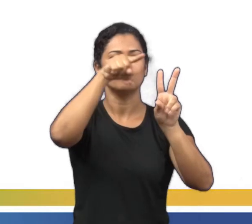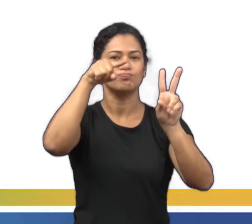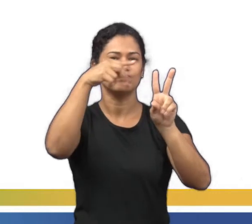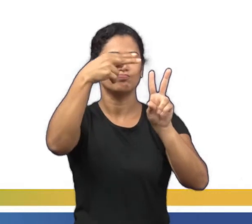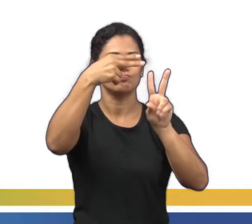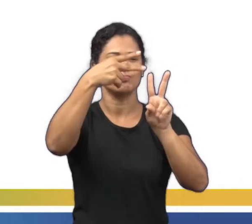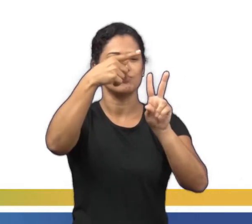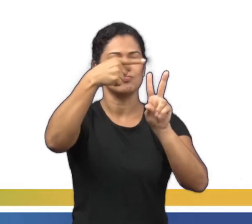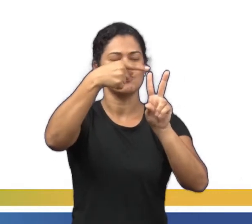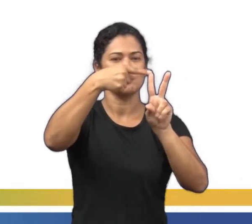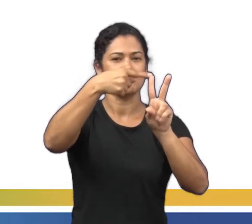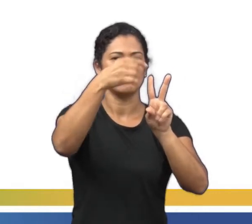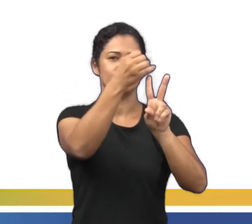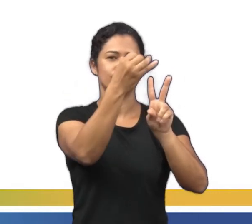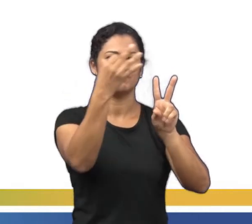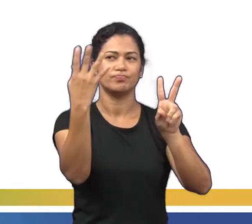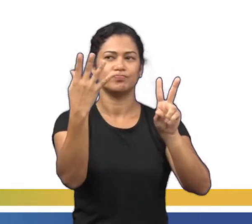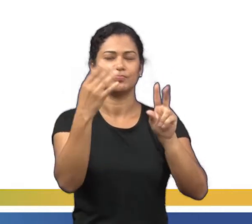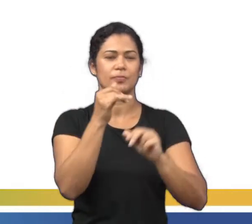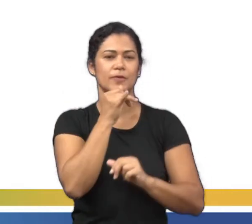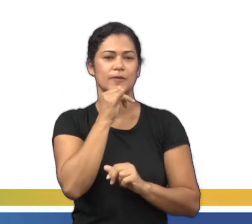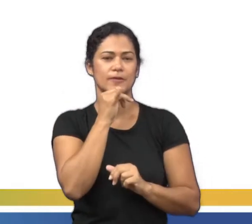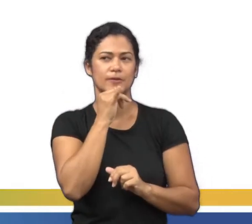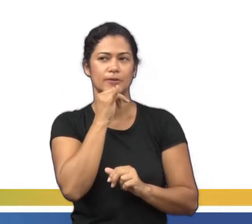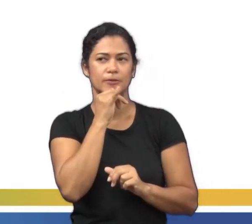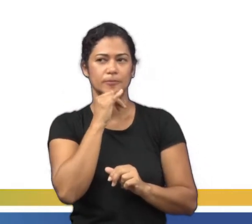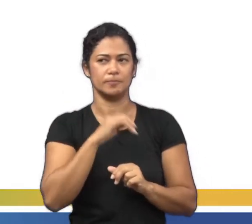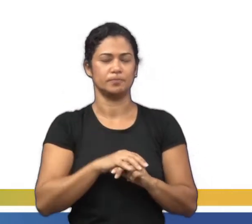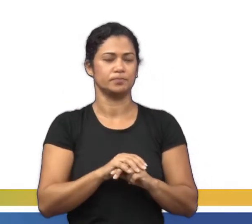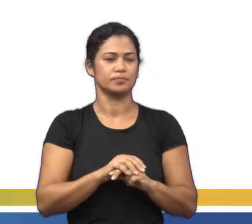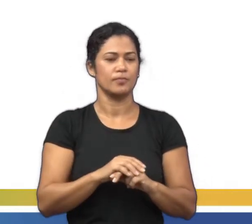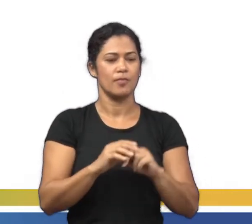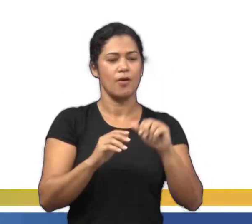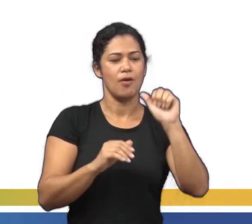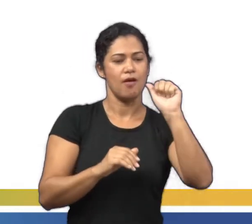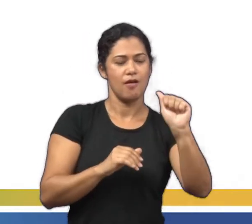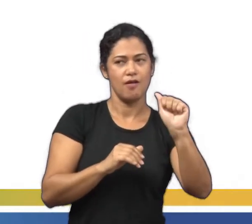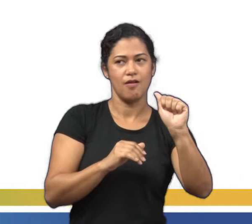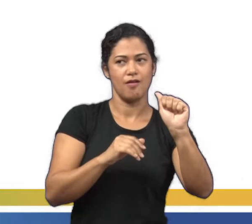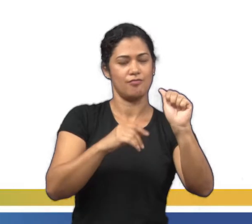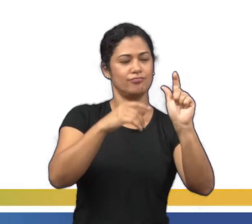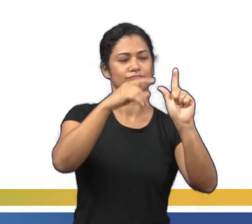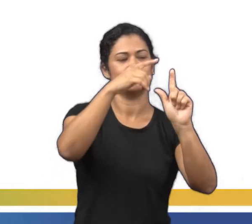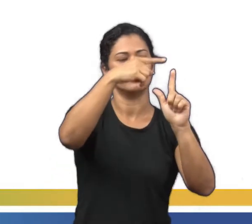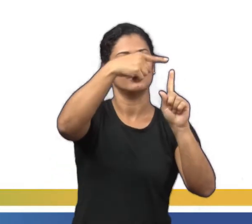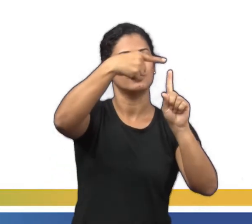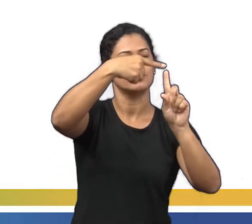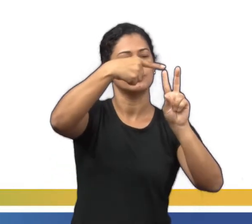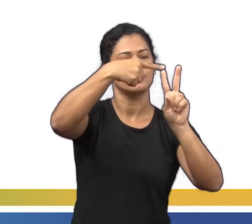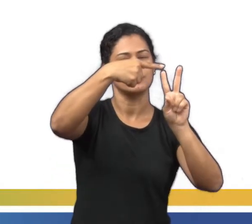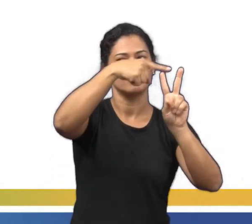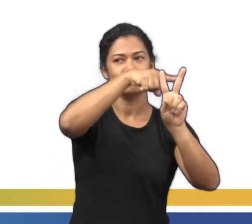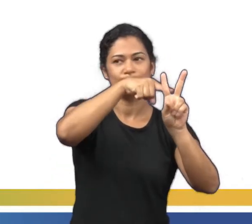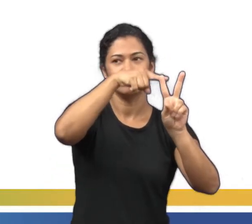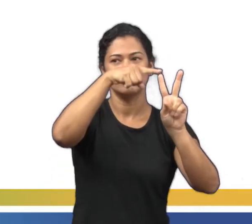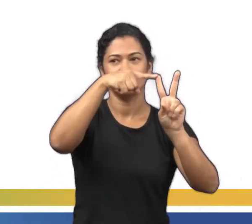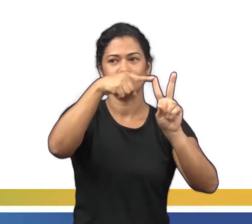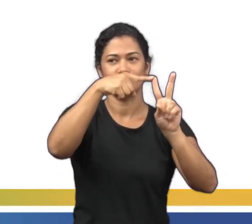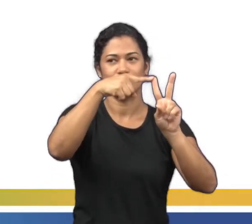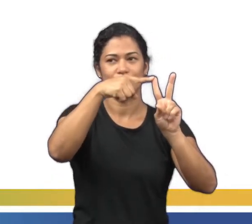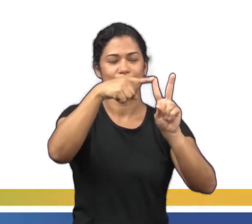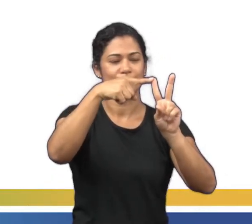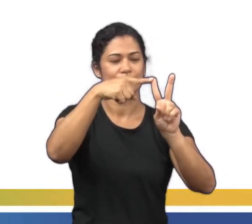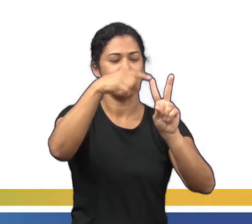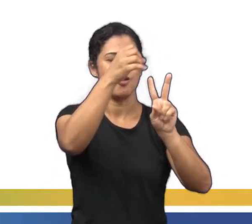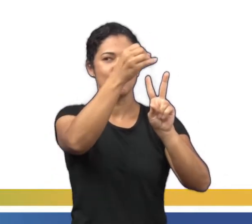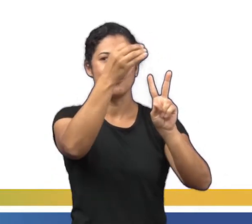ó, o A é o meu radicando, tá vendo ali dentro da minha raiz? O N é o índice da minha